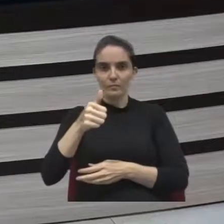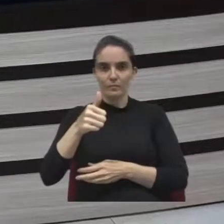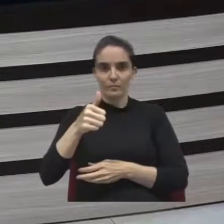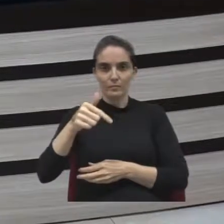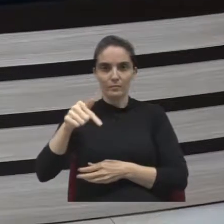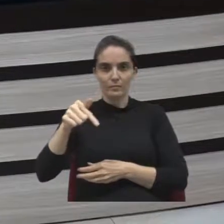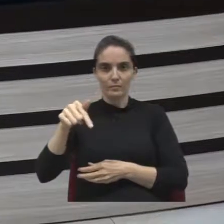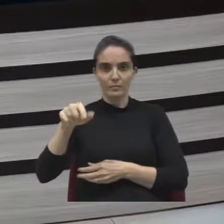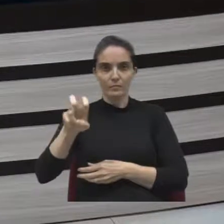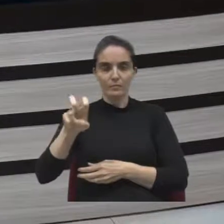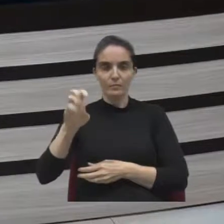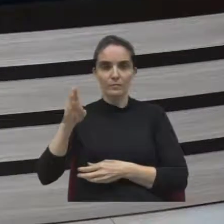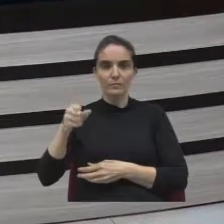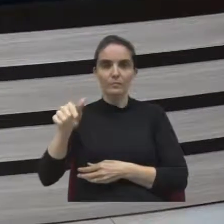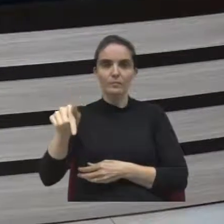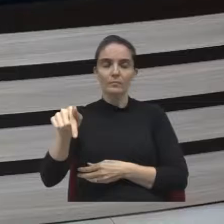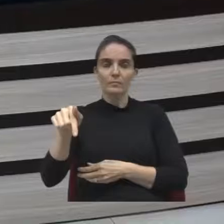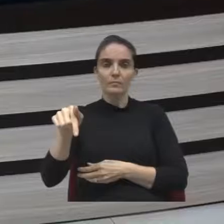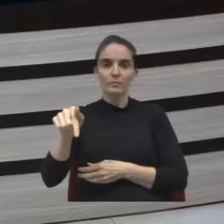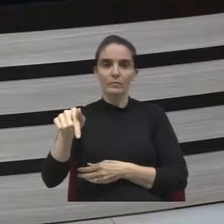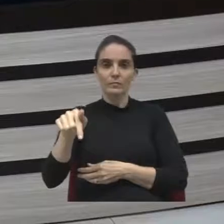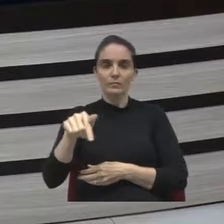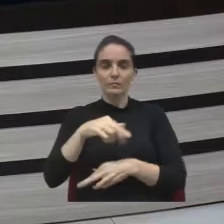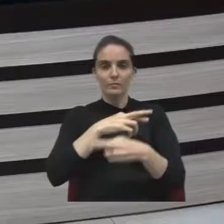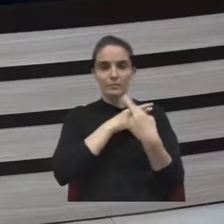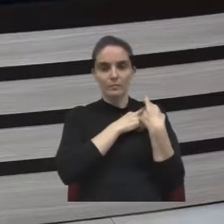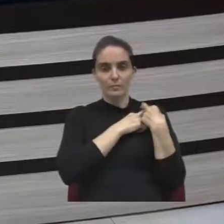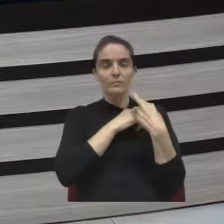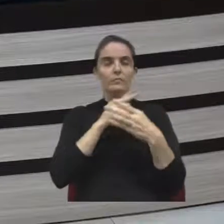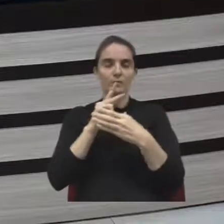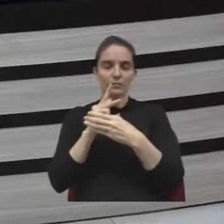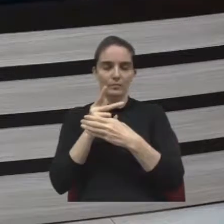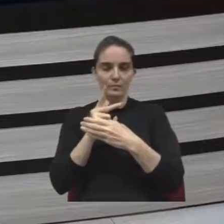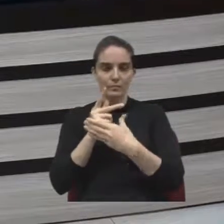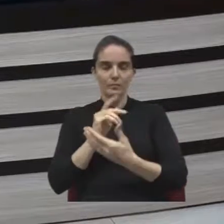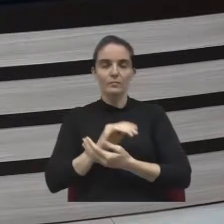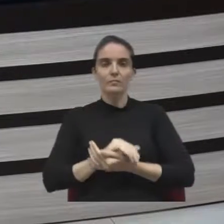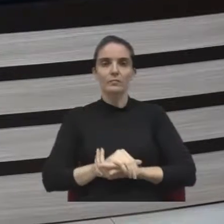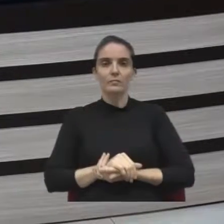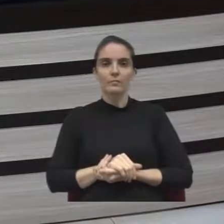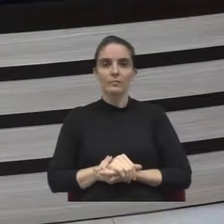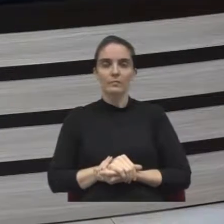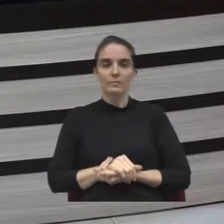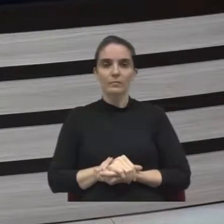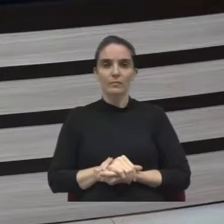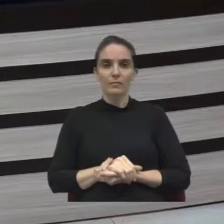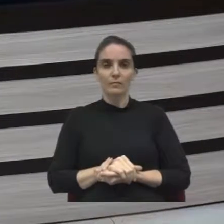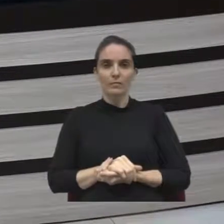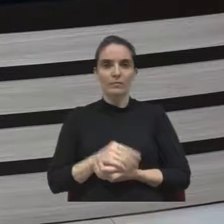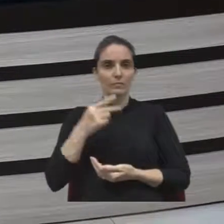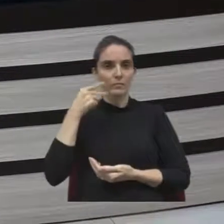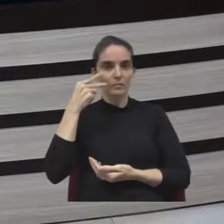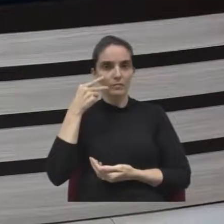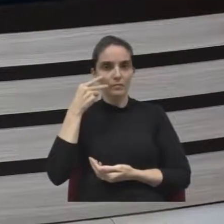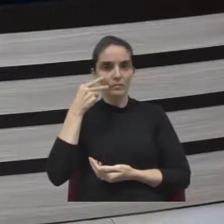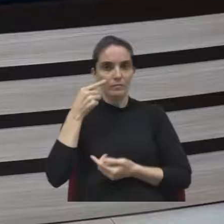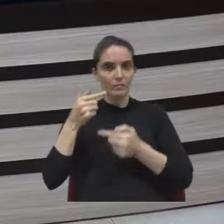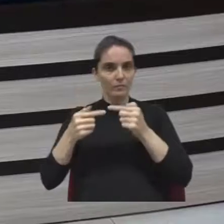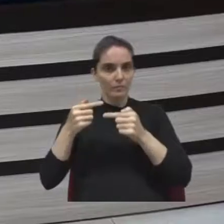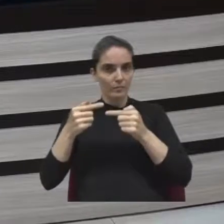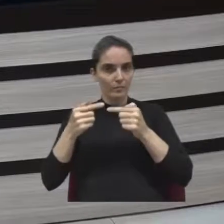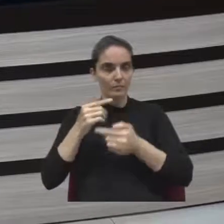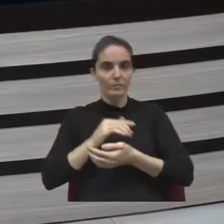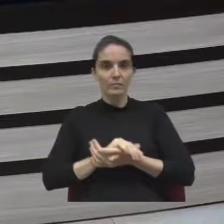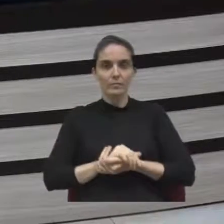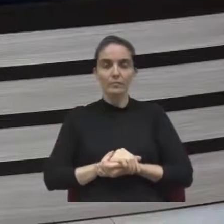3175/17, de interesse do vereador Helder Lúcio de Oliveira. Algum vereador deseja discutir?